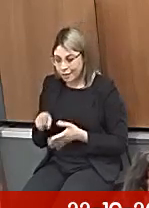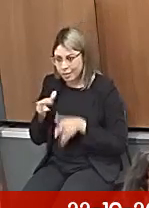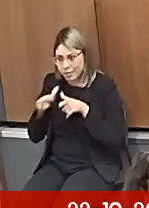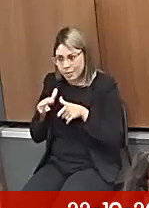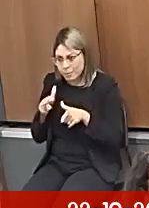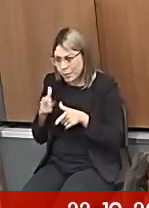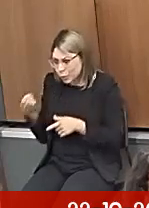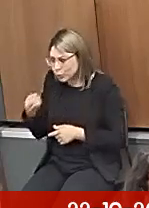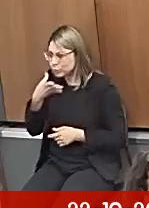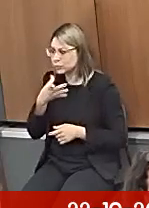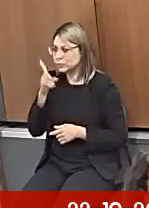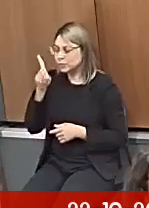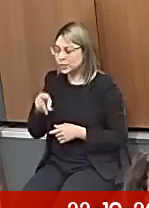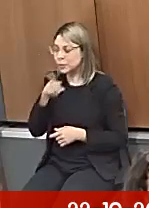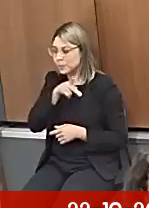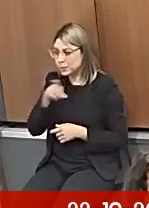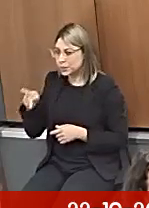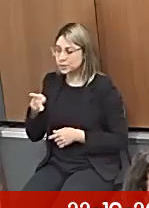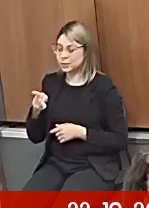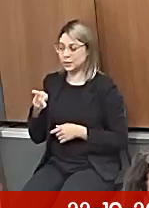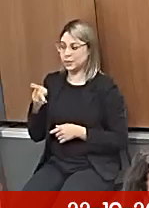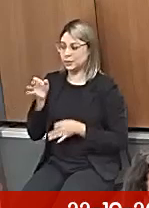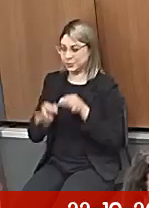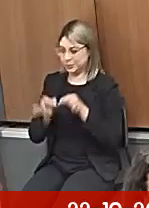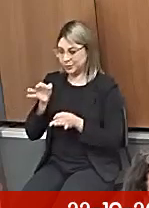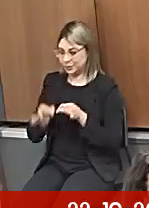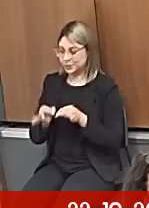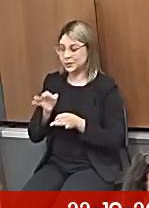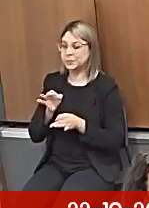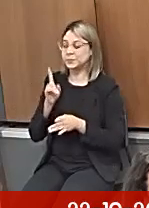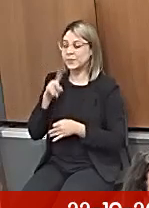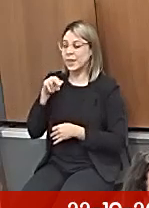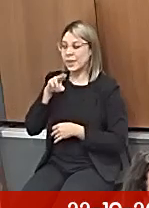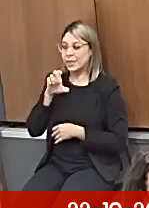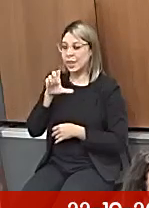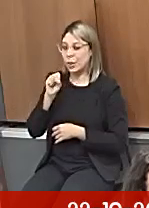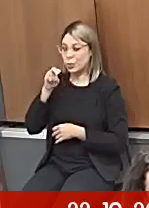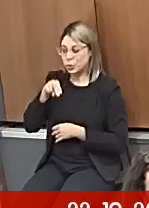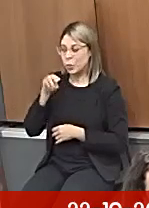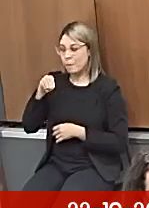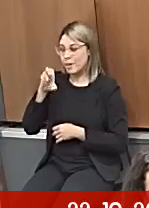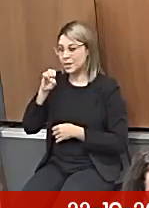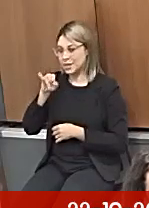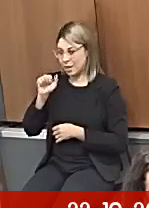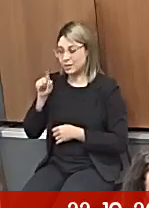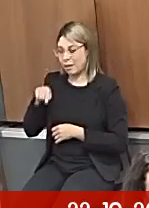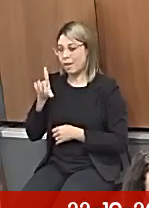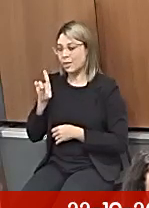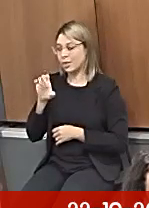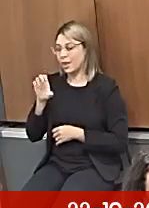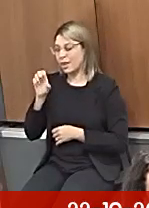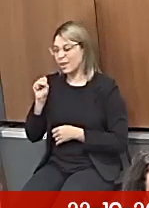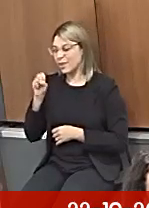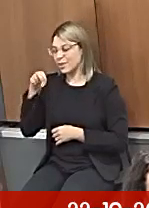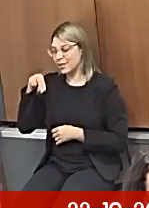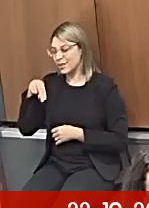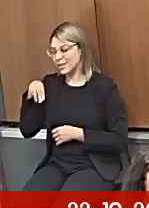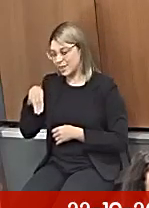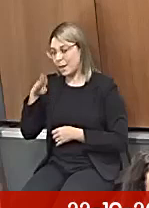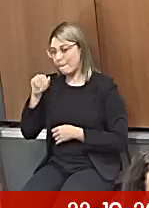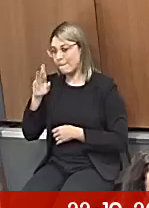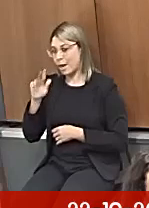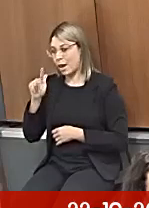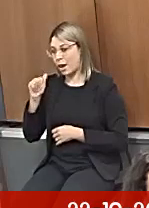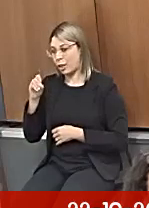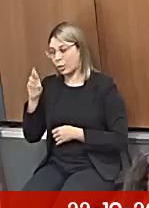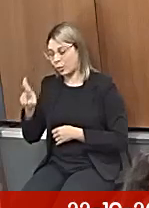o presidente do Tribunal de Justiça de Minas Gerais, o desembargador Nelson Messias, indicou o desembargador Bruno Terra, e ele